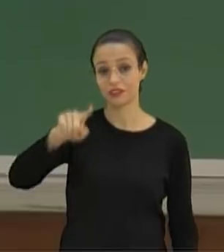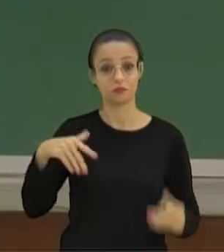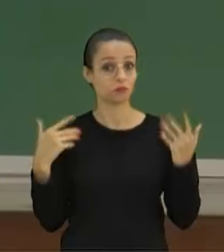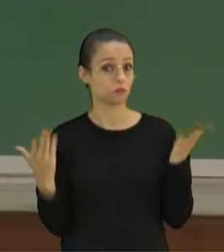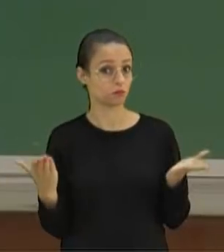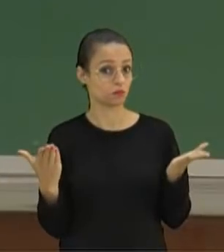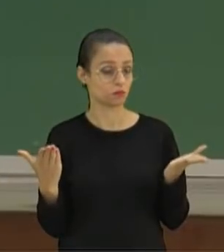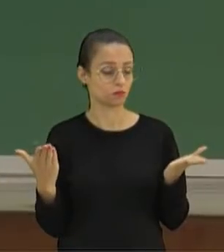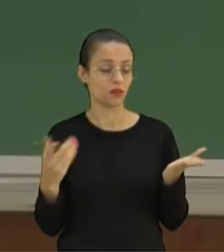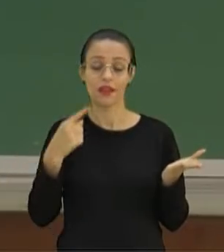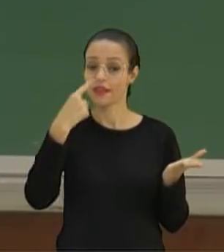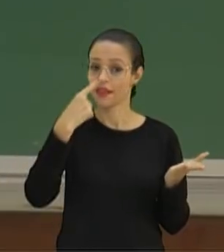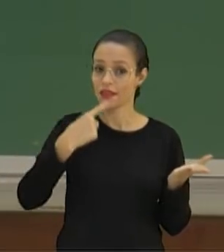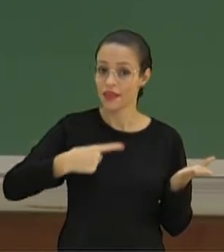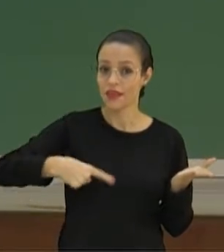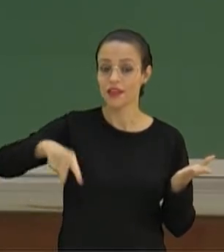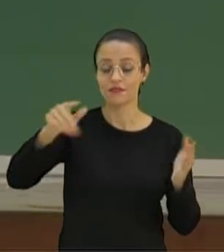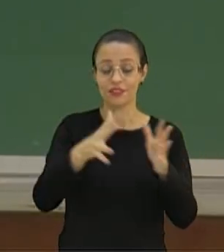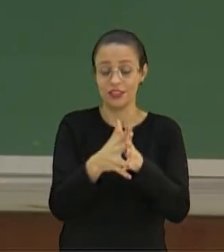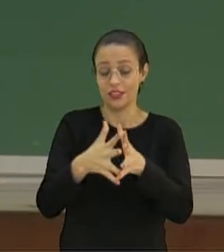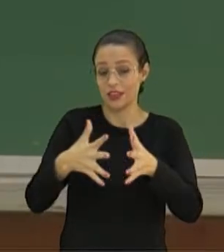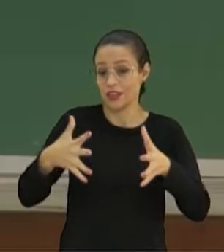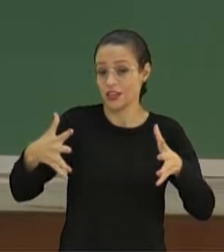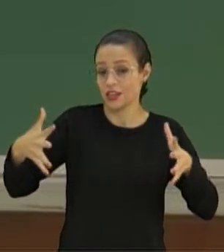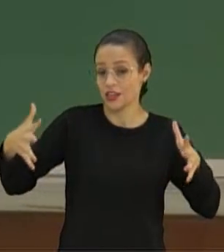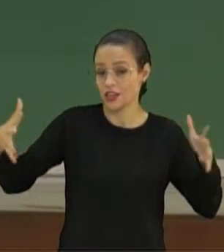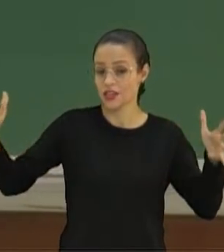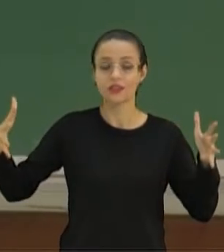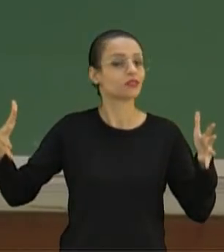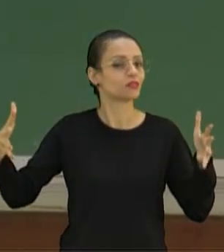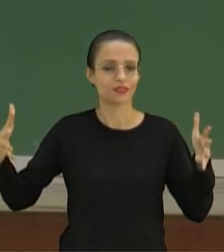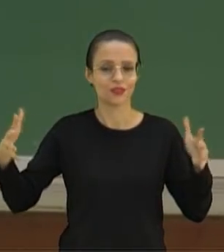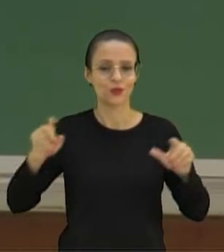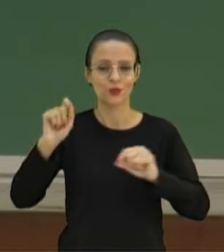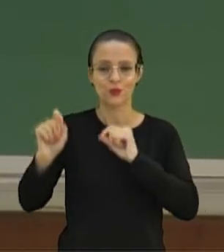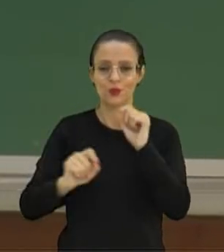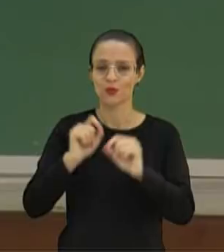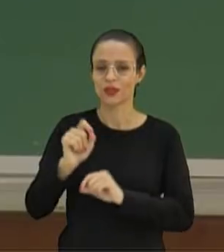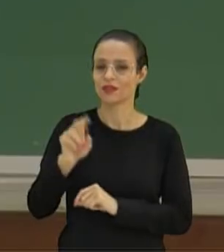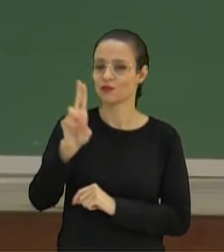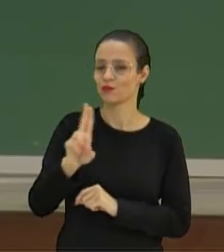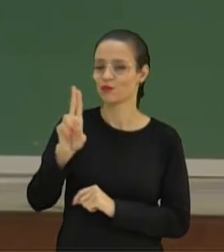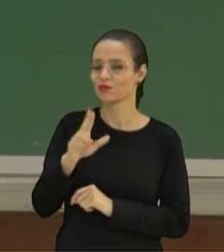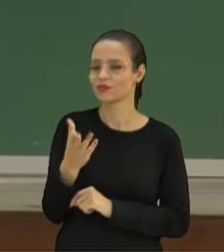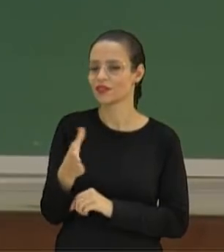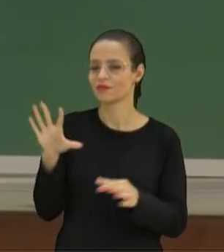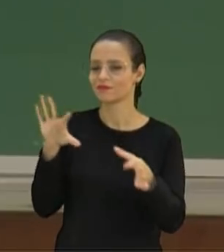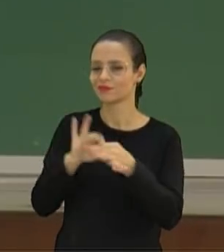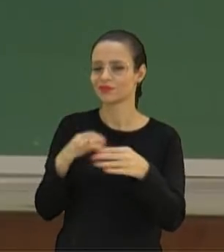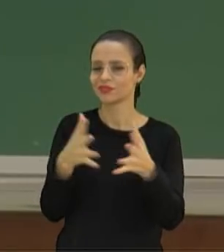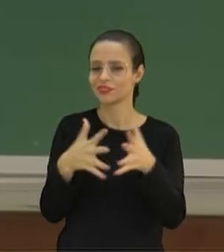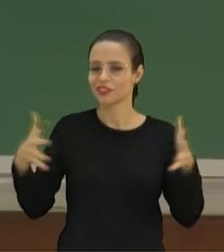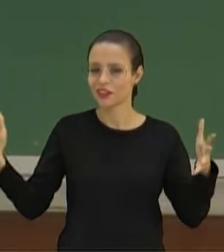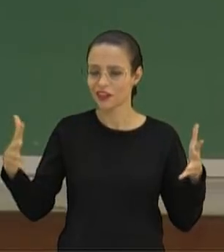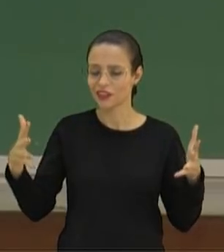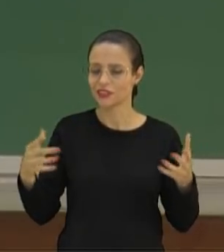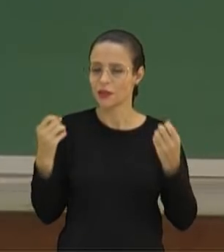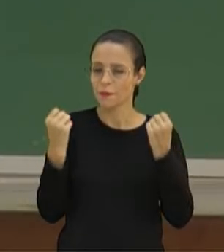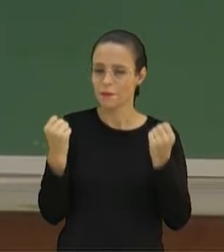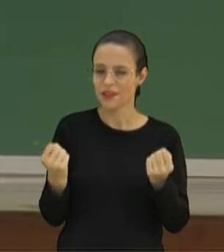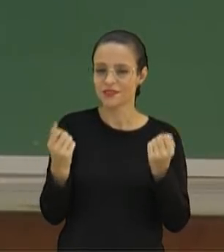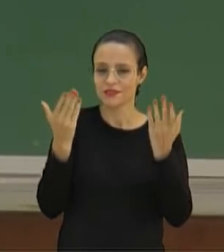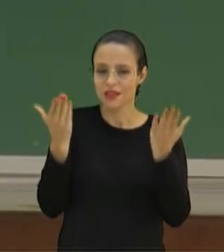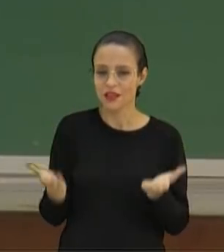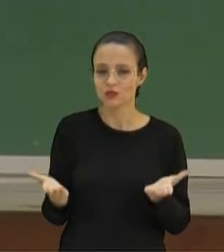prof? Elefante, enorme, grandão. O que a gente usa para medir coisas muito grandes, a massa